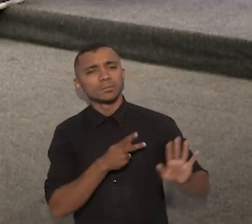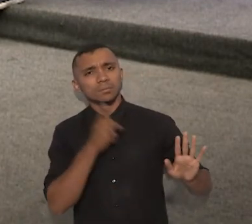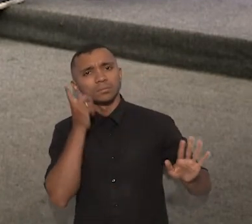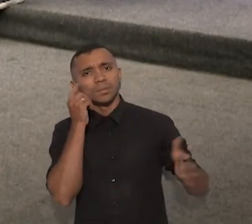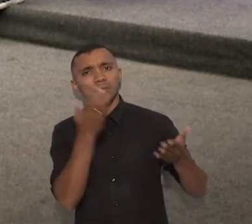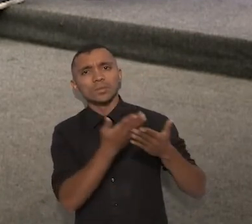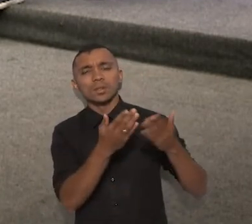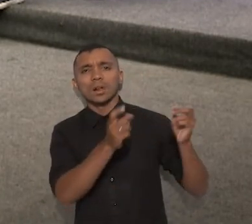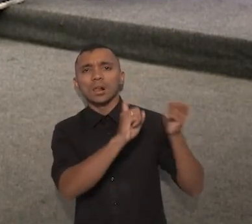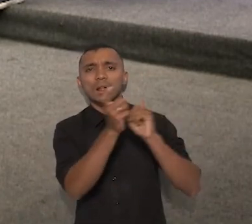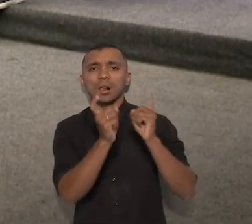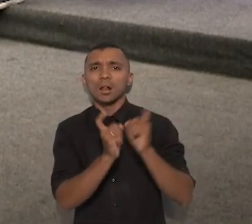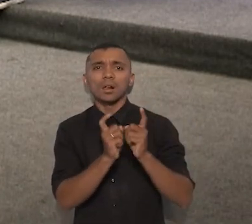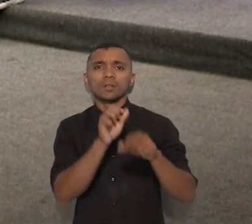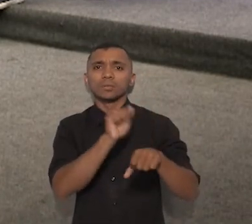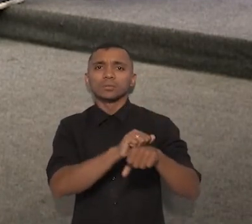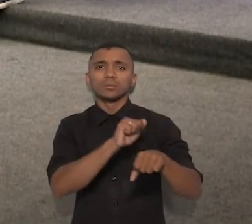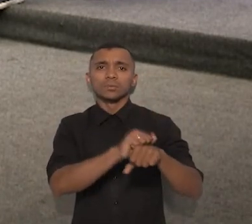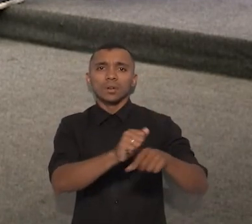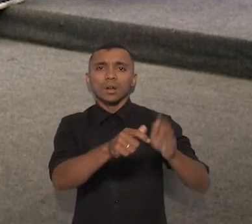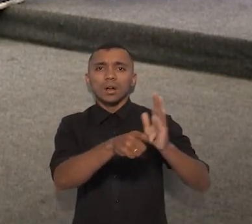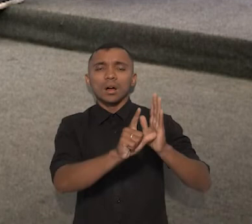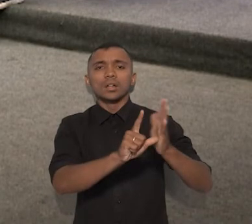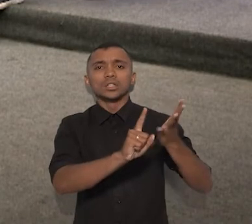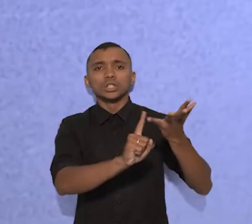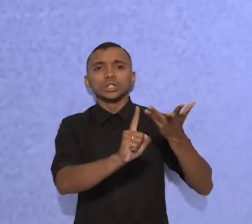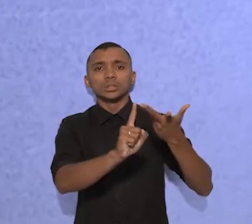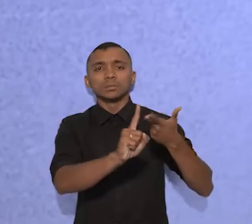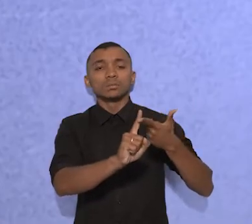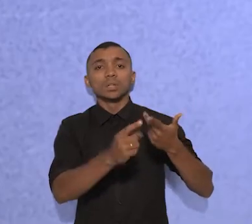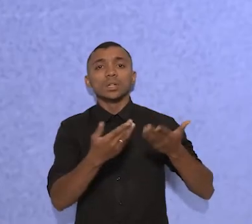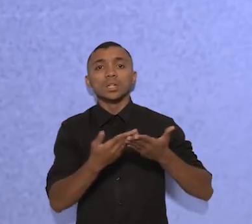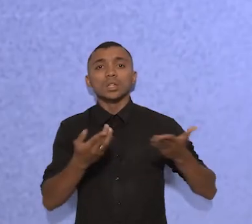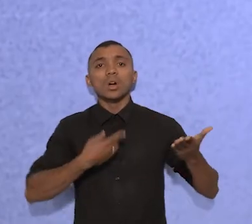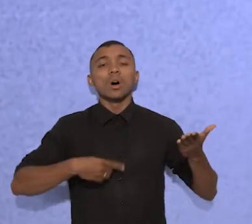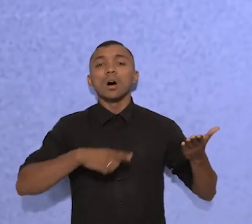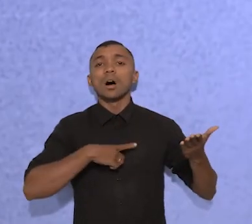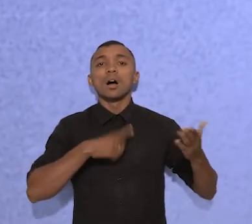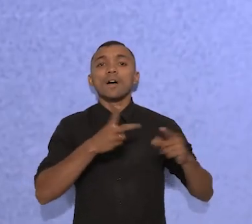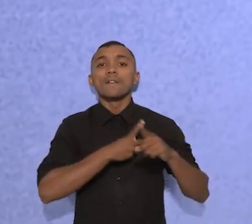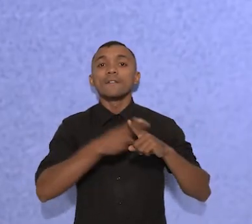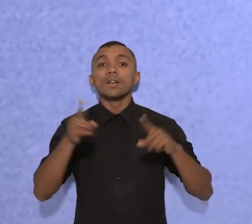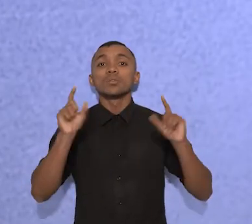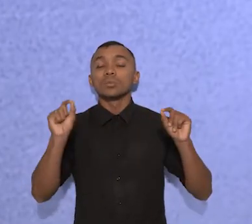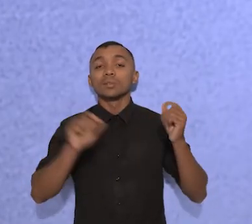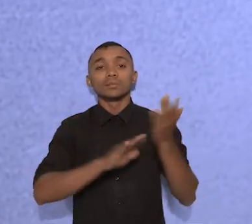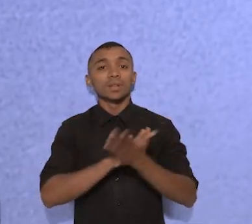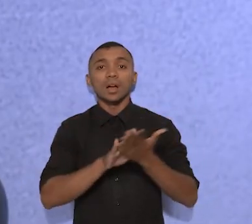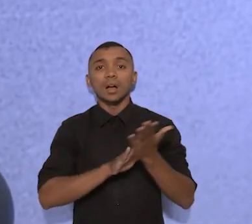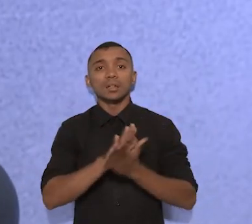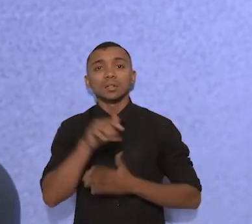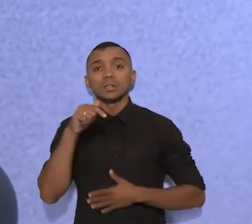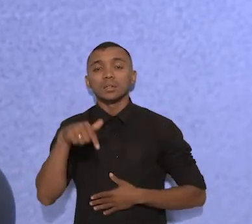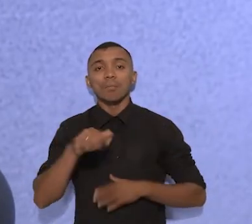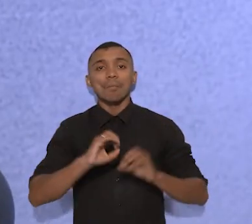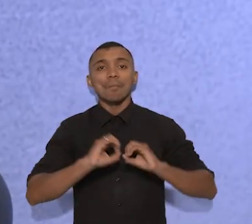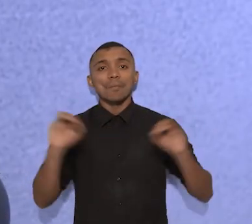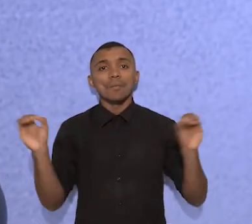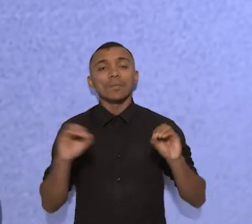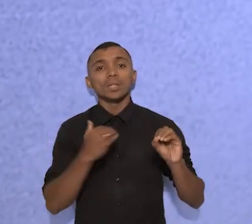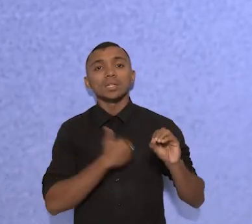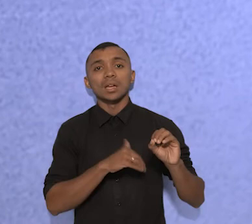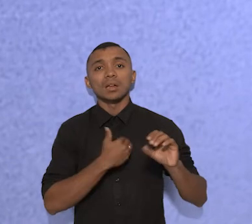estão falando do Fortaleza. Ele narrou tudo que você acabaram de falar e disse. E nós ganhamos o quê? Nós não ganhamos nada ainda esse ano, o